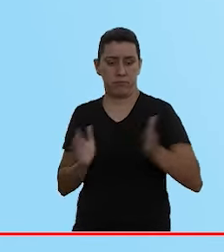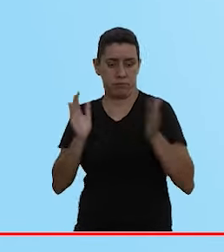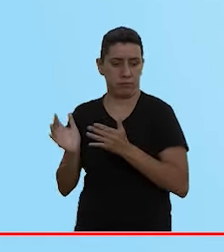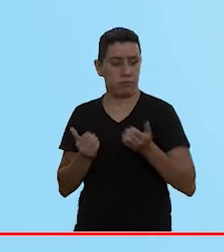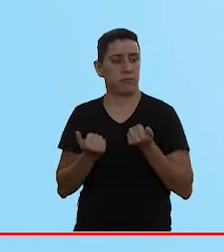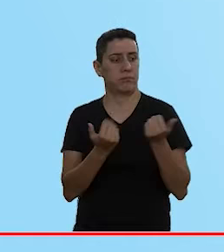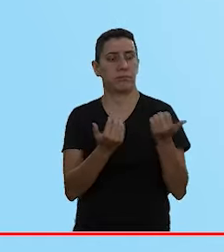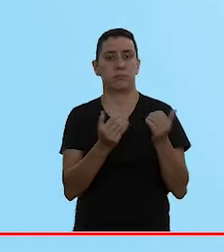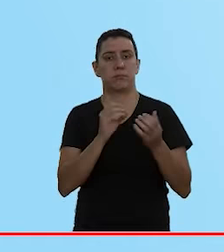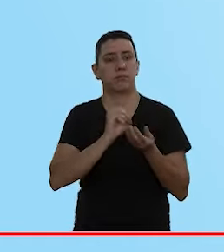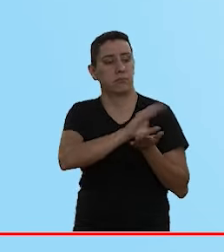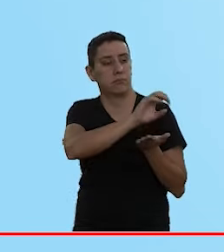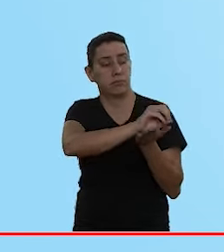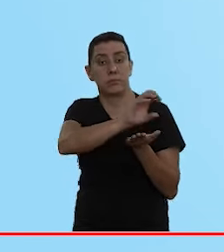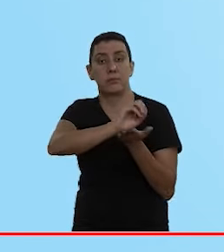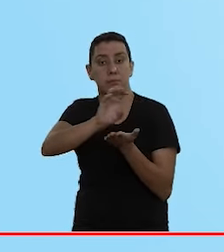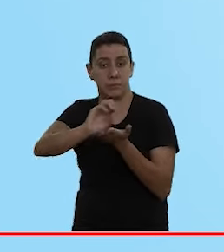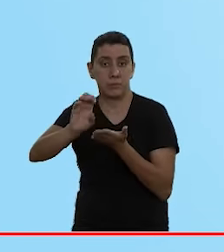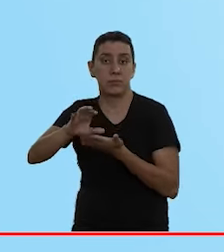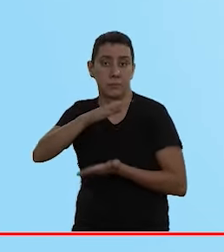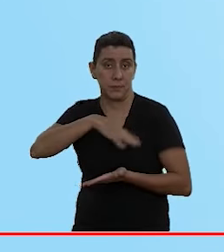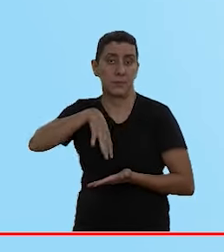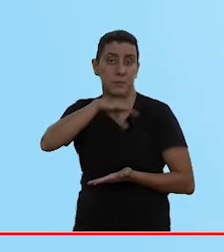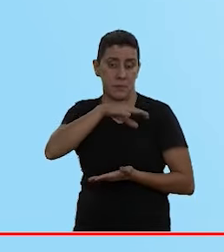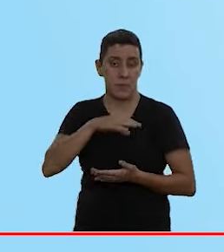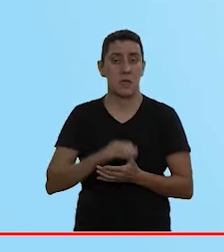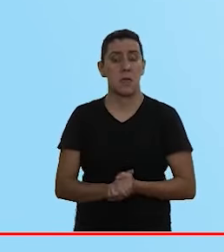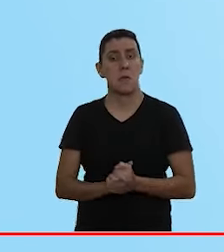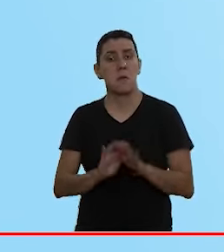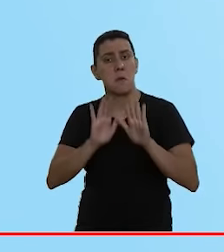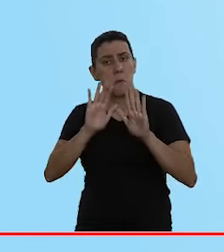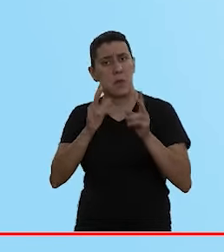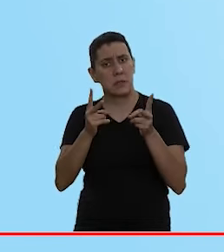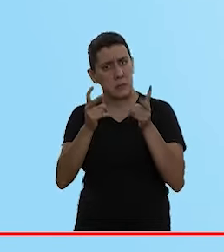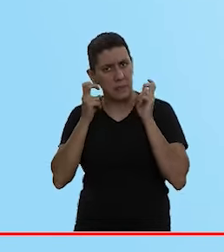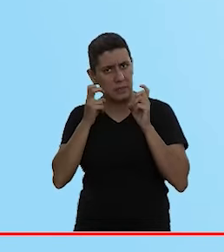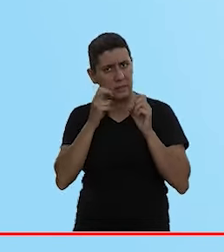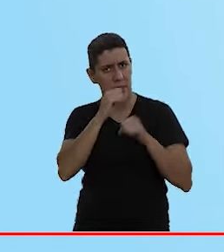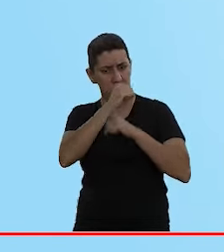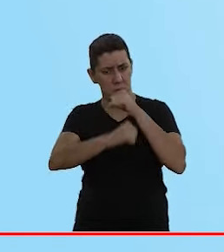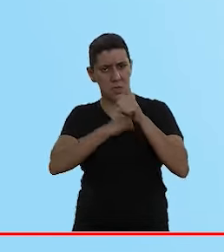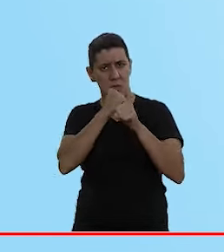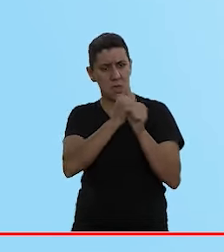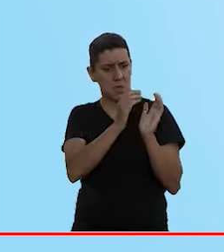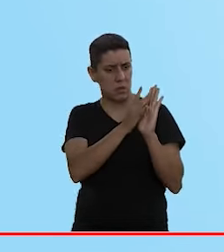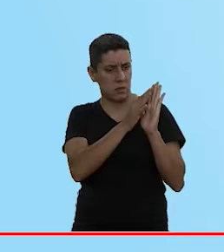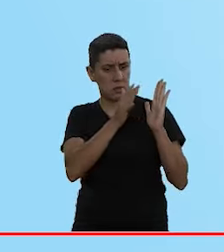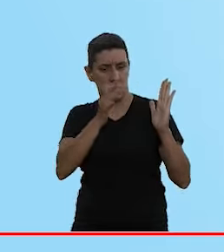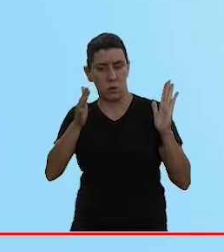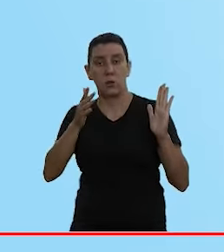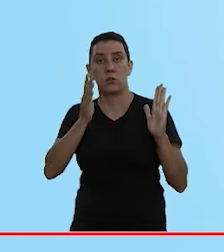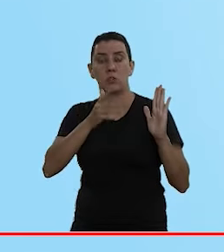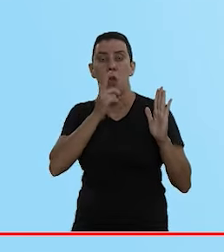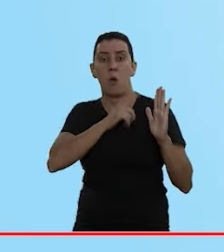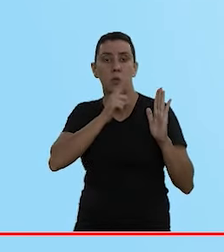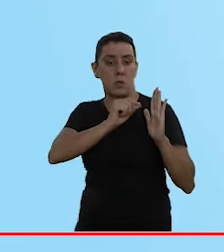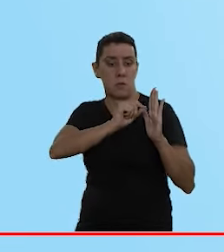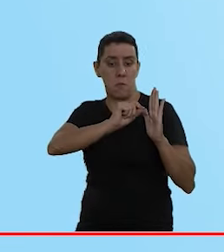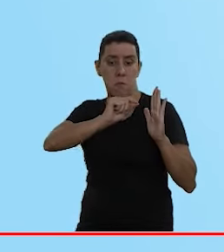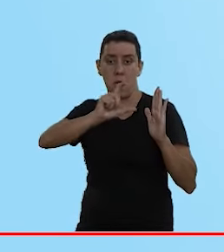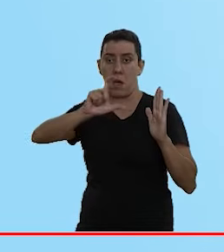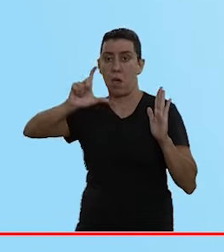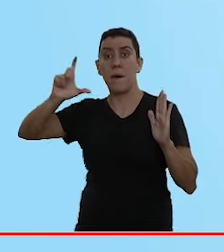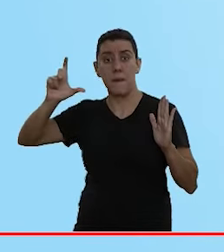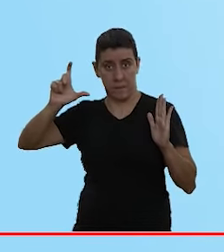entregando grandes volumes e ano a ano a gente percebe que a potência dos módulos vem aumentando. Não é à toa que